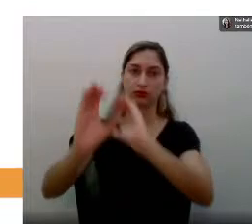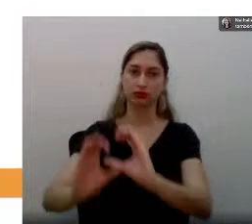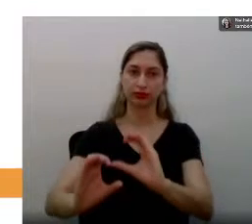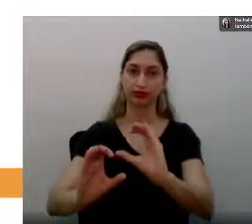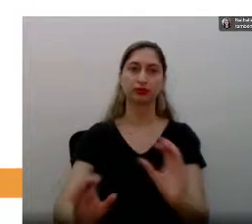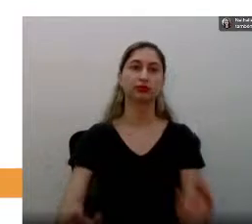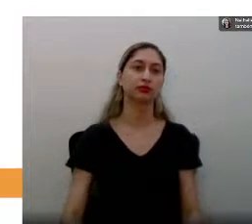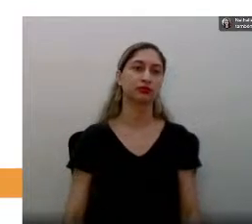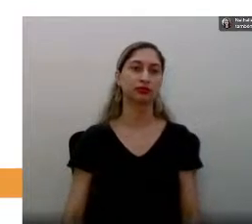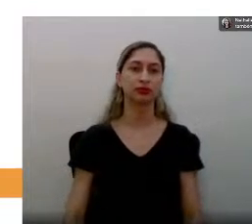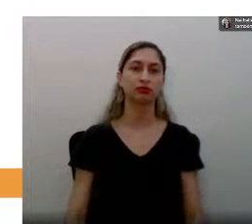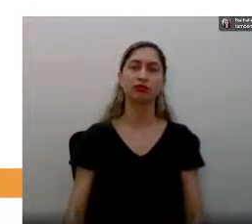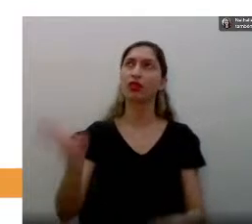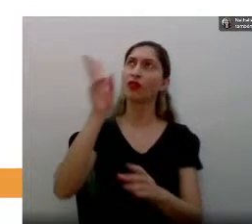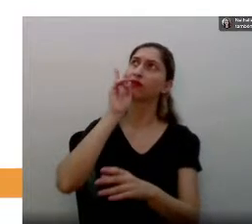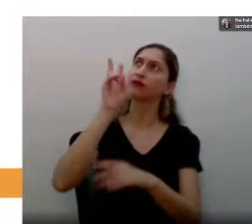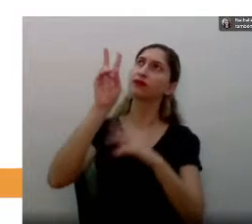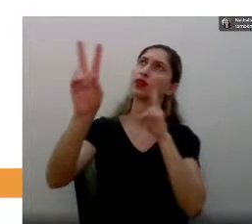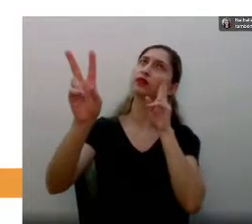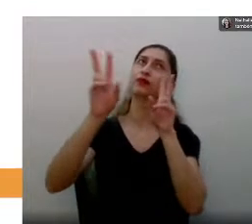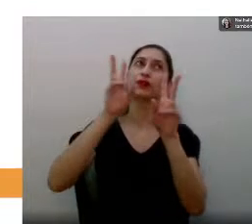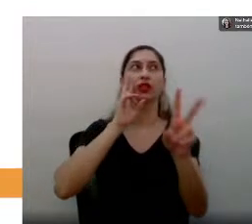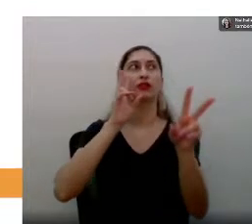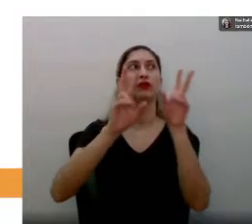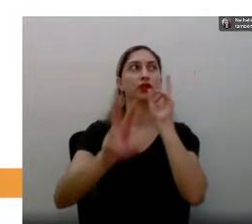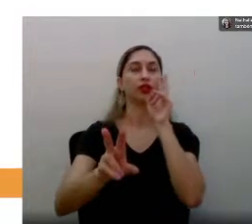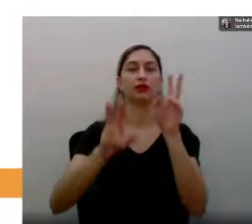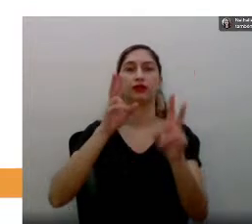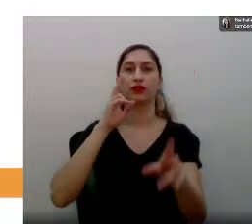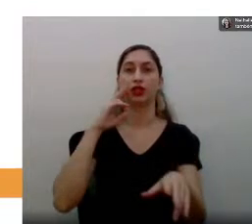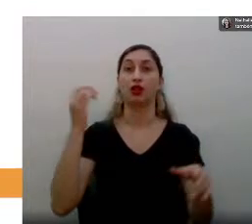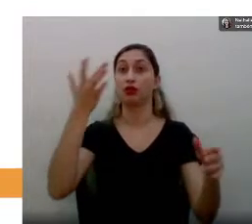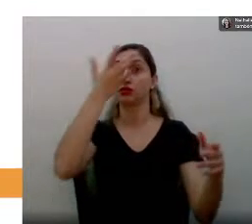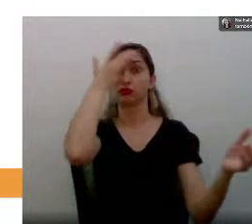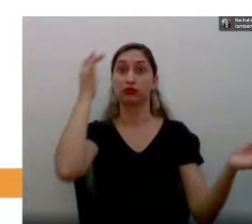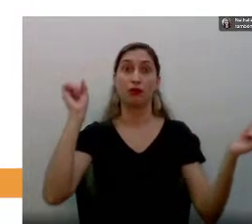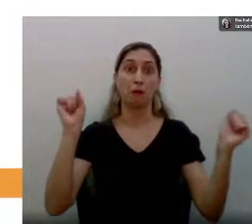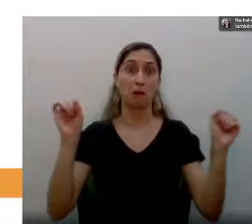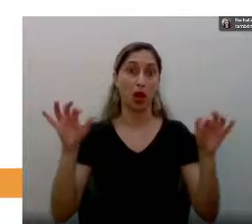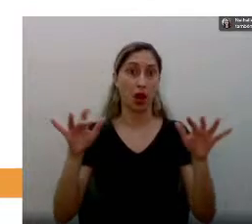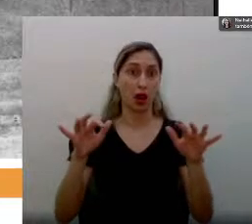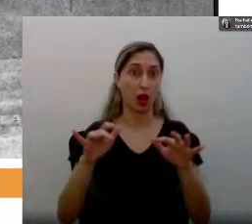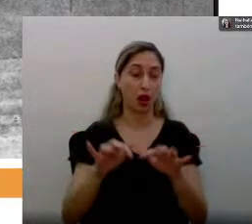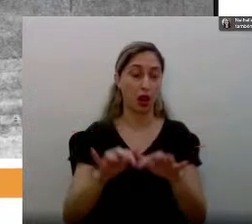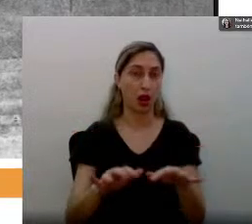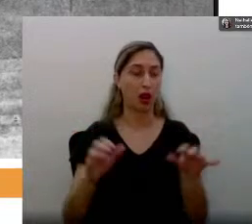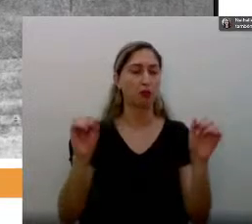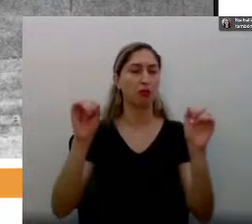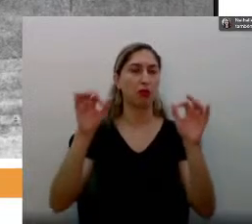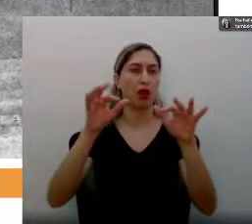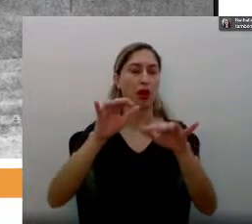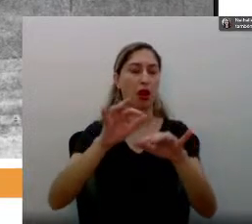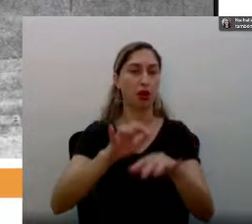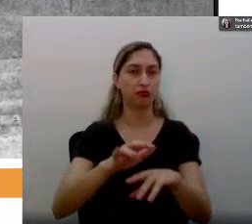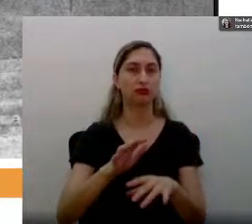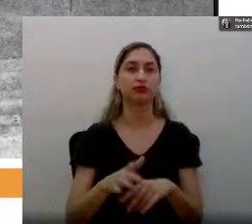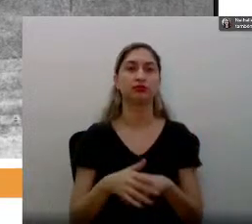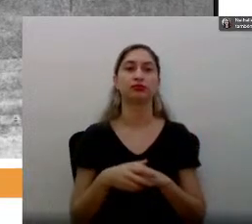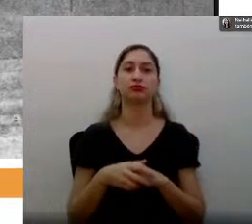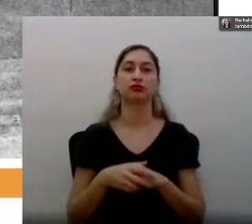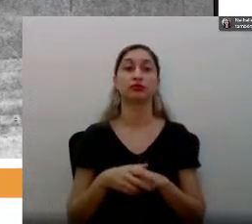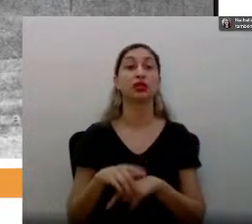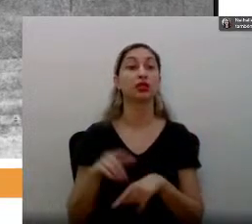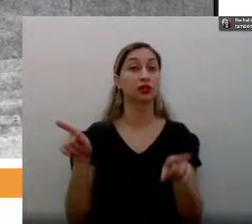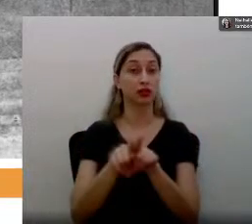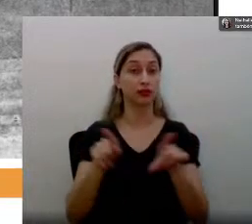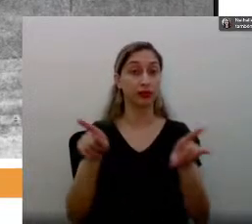a olho nu e ficava ali fazendo observações isso foi juntando cada vez mais gente cada vez mais gente e o outro lugar a lagoa